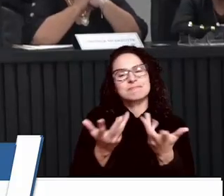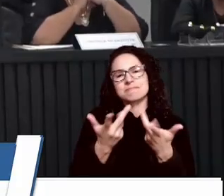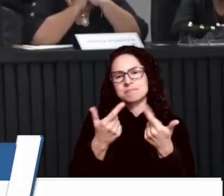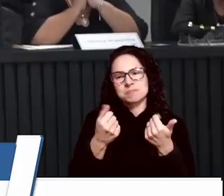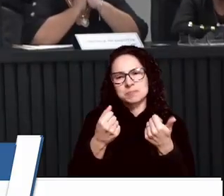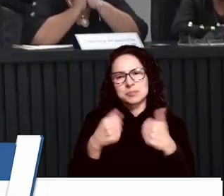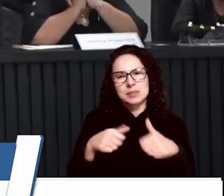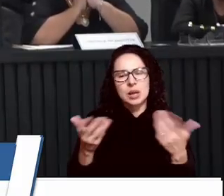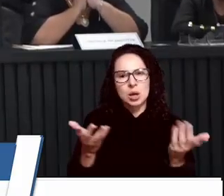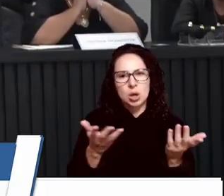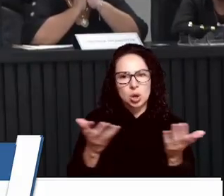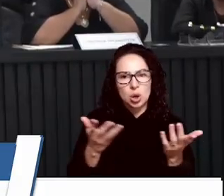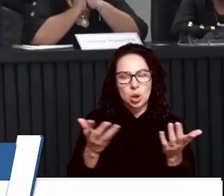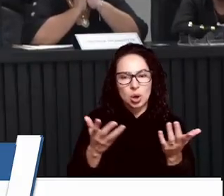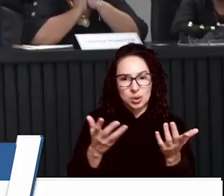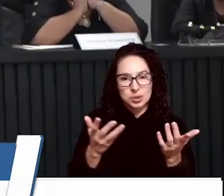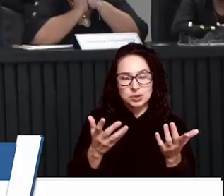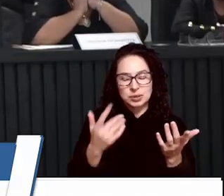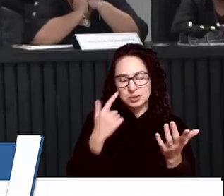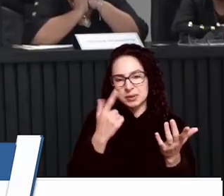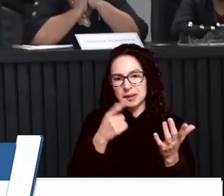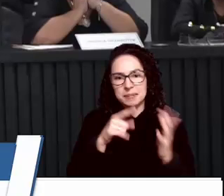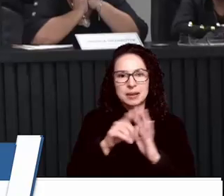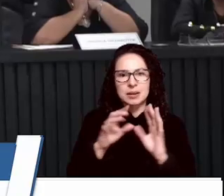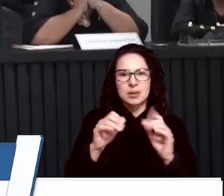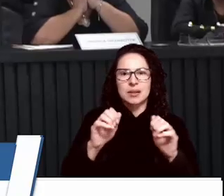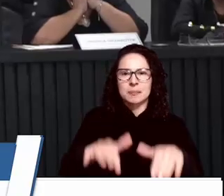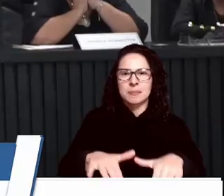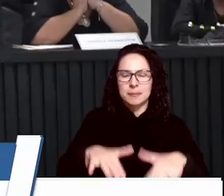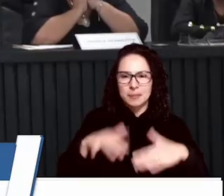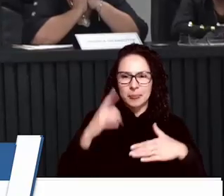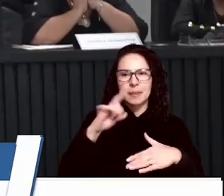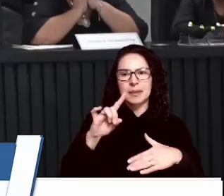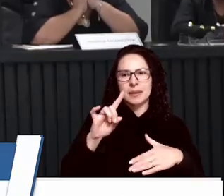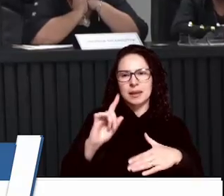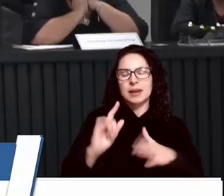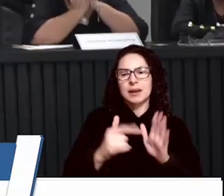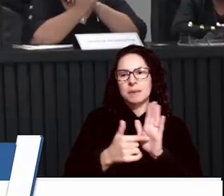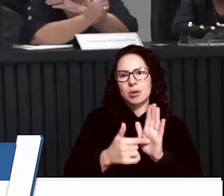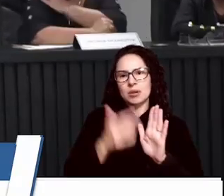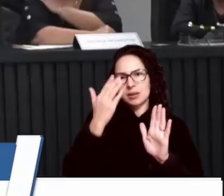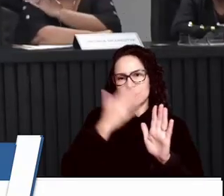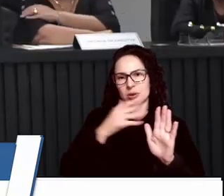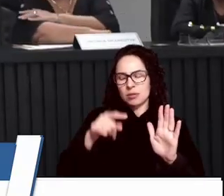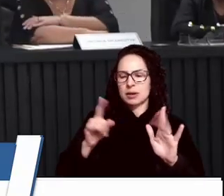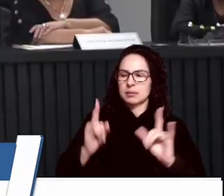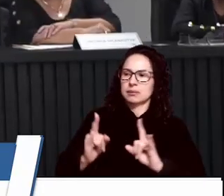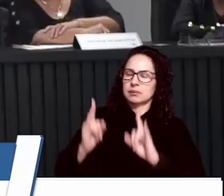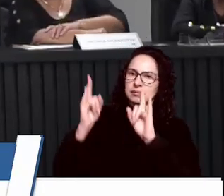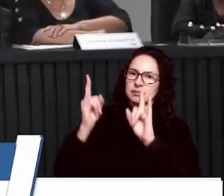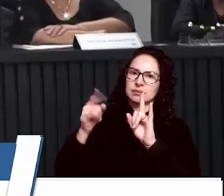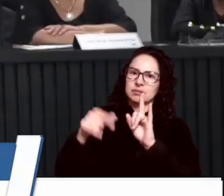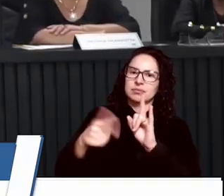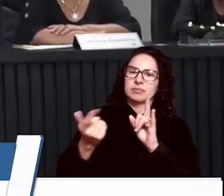como veio para coroar tudo isso, essa sessão ordinária sendo aqui nesse prédio, com o seu suor,